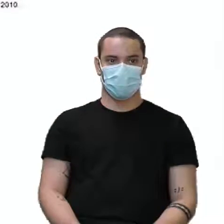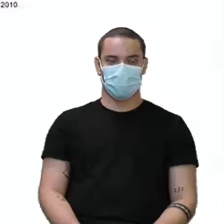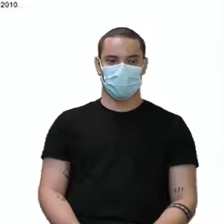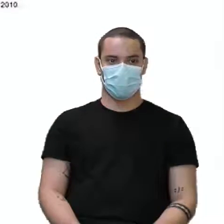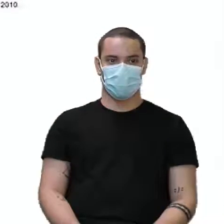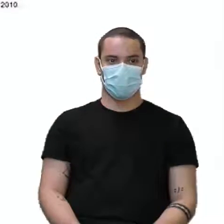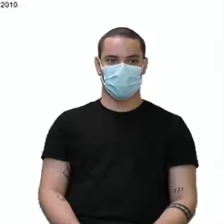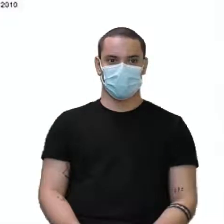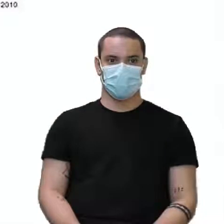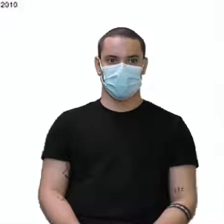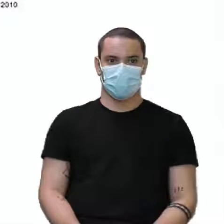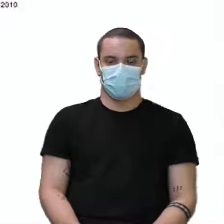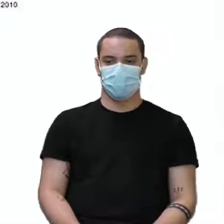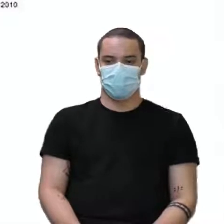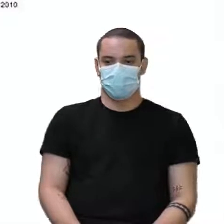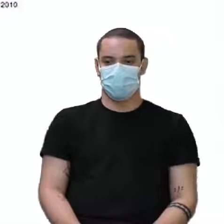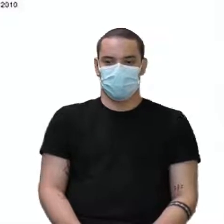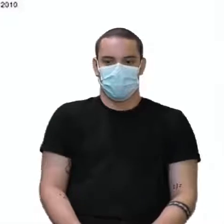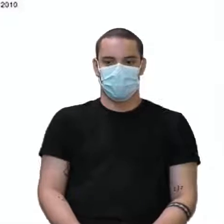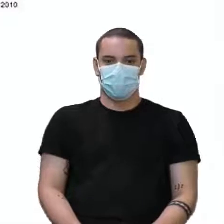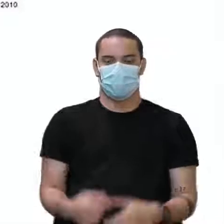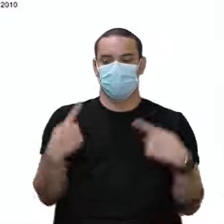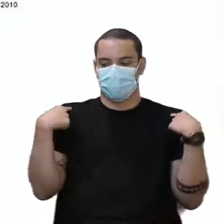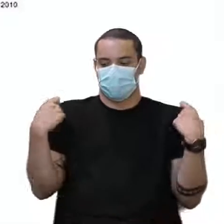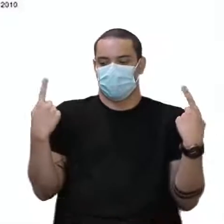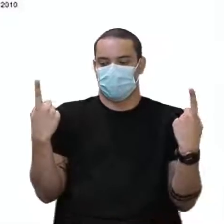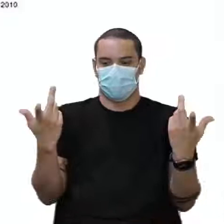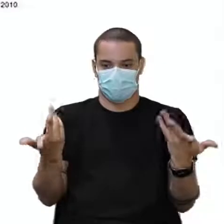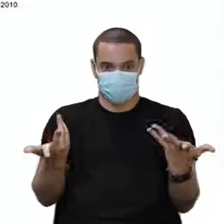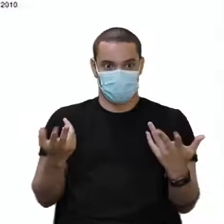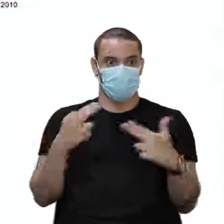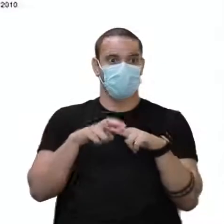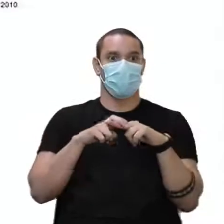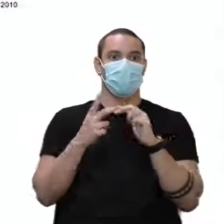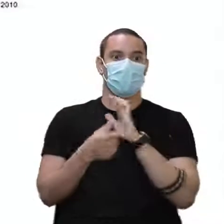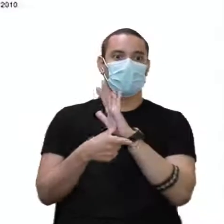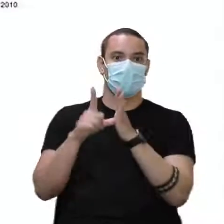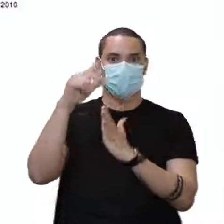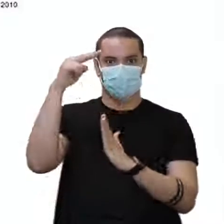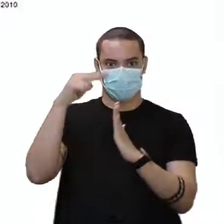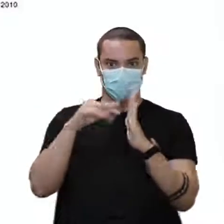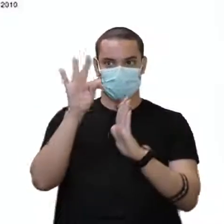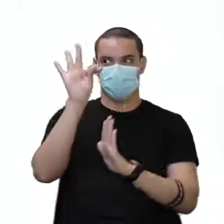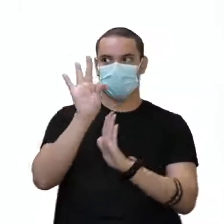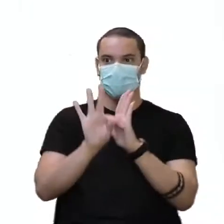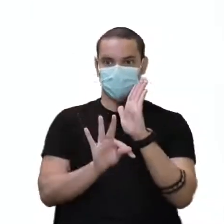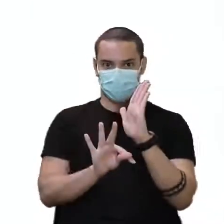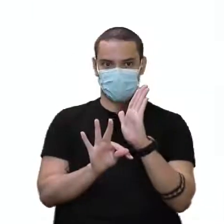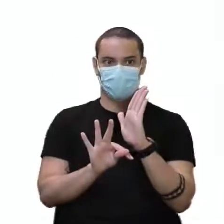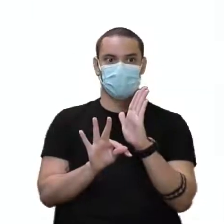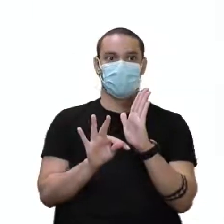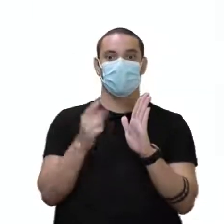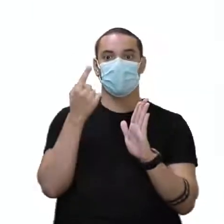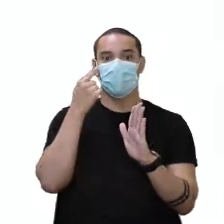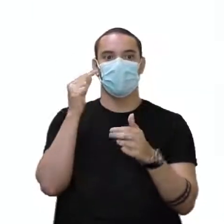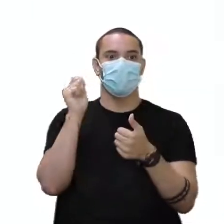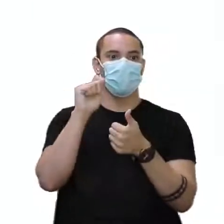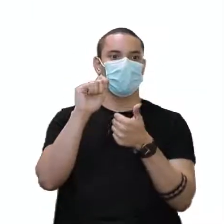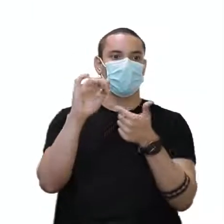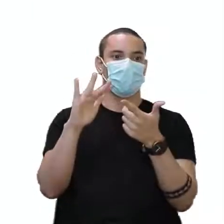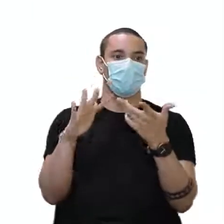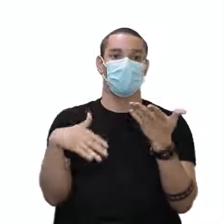dois, bem blé, né? Então, olha só, antes de ler o texto, eu vou para as